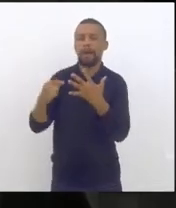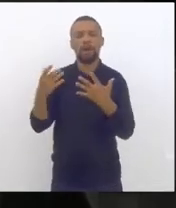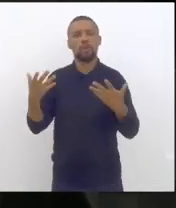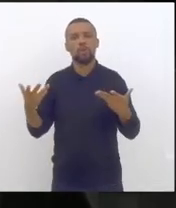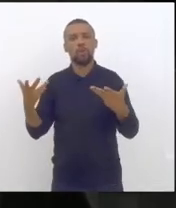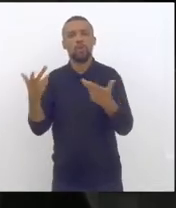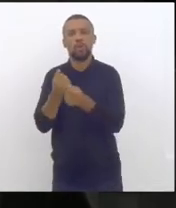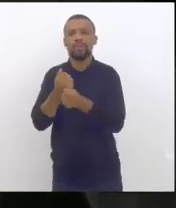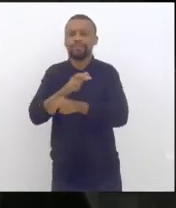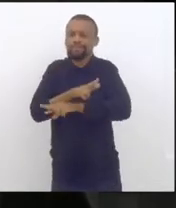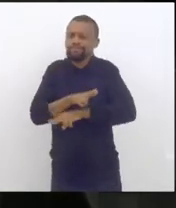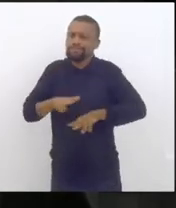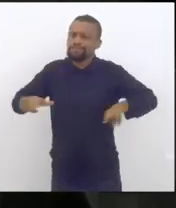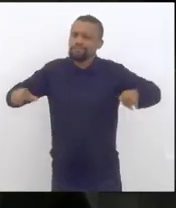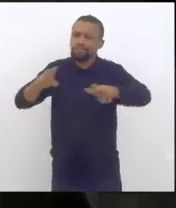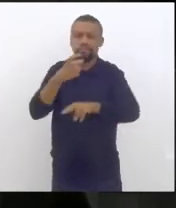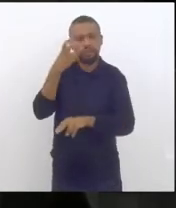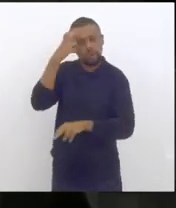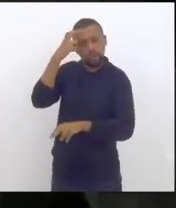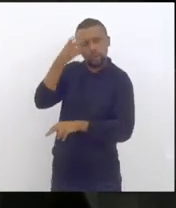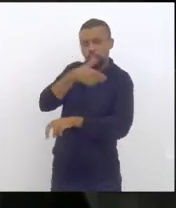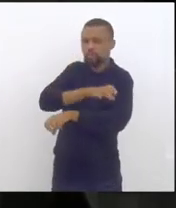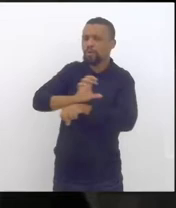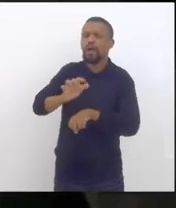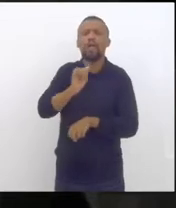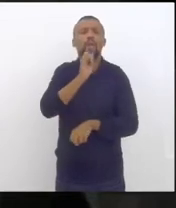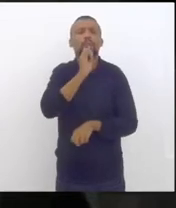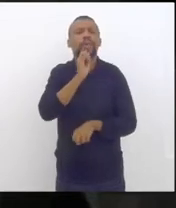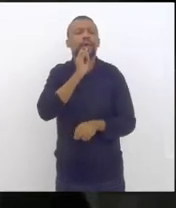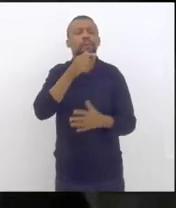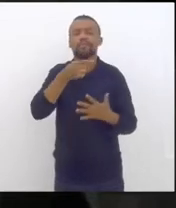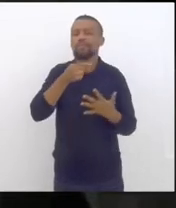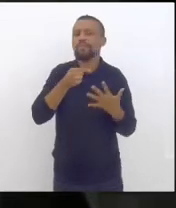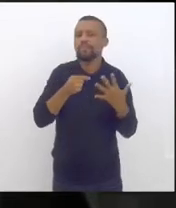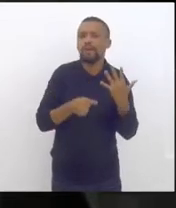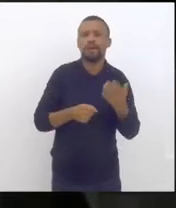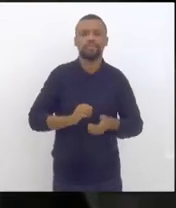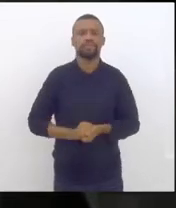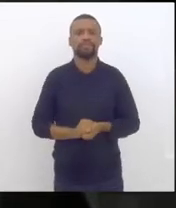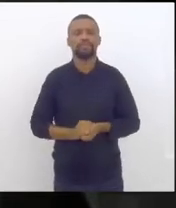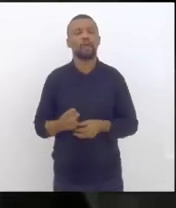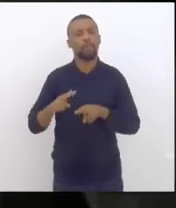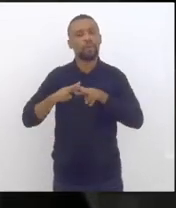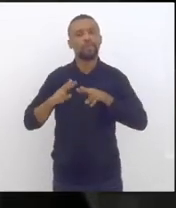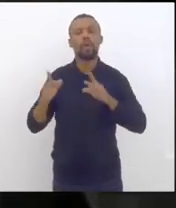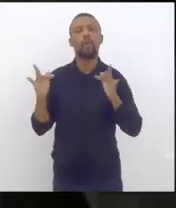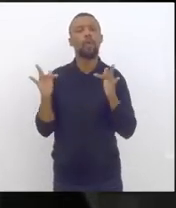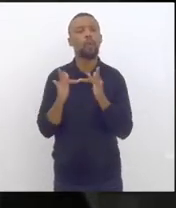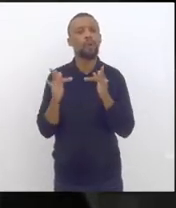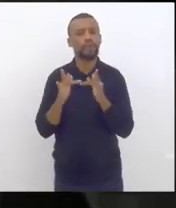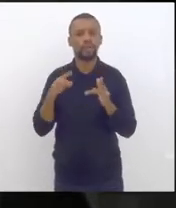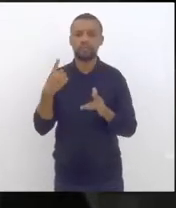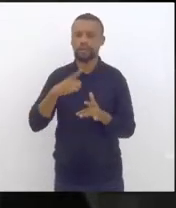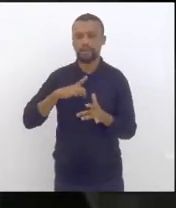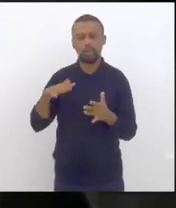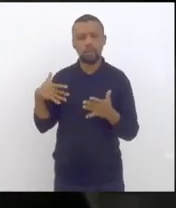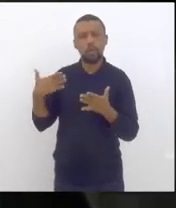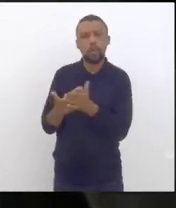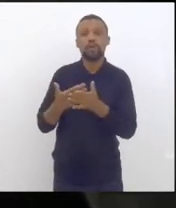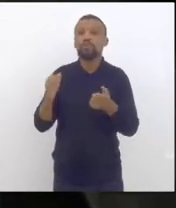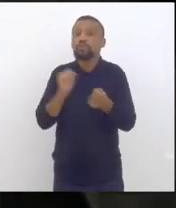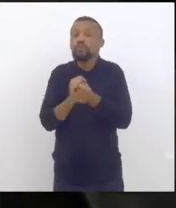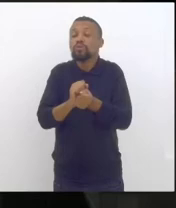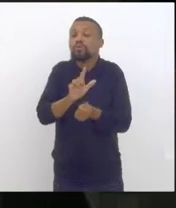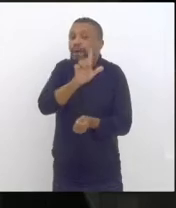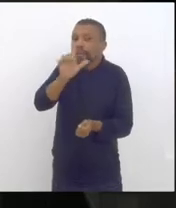riquíssimos de diversidade cultural por exemplo entre outros e nesse sentido o contato que nós tivemos também ter mexido na